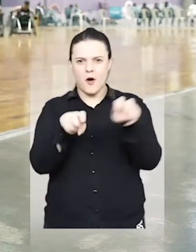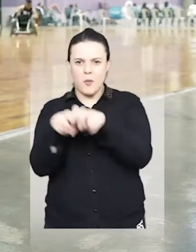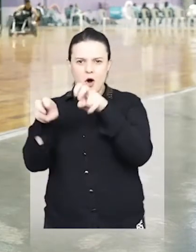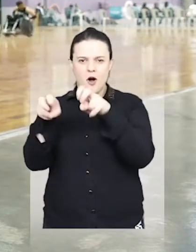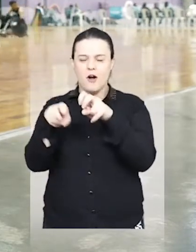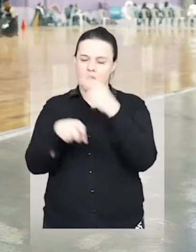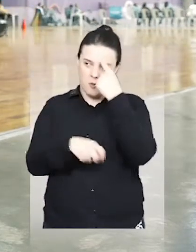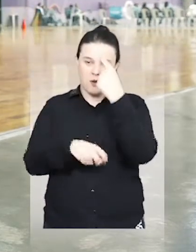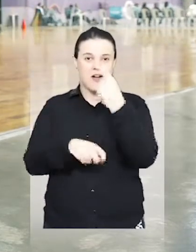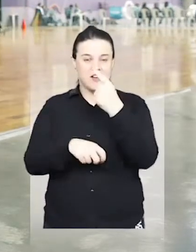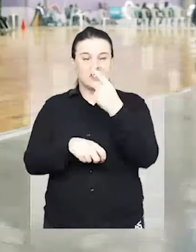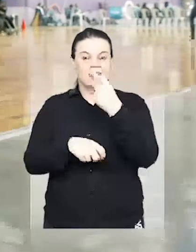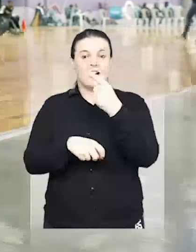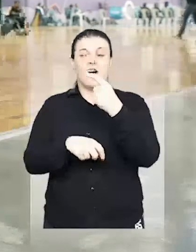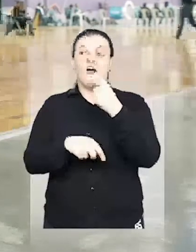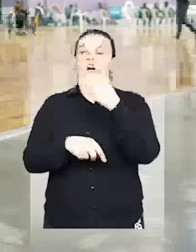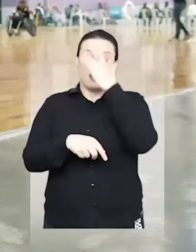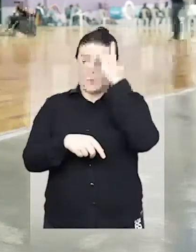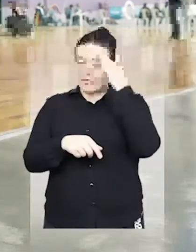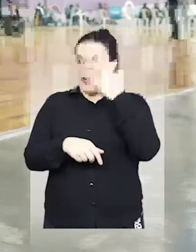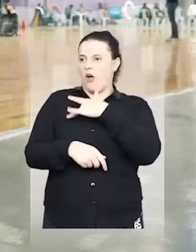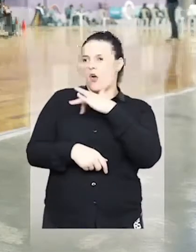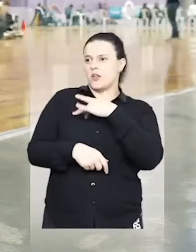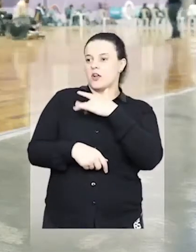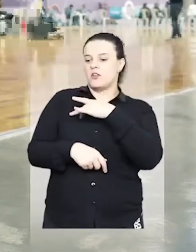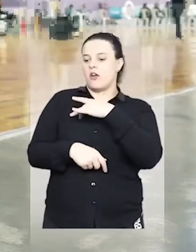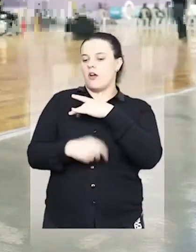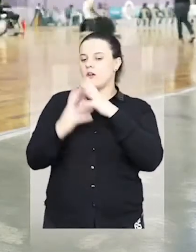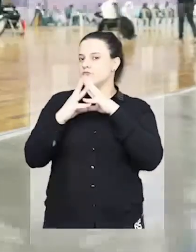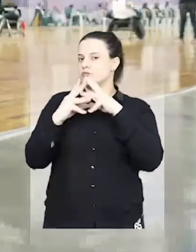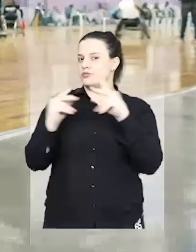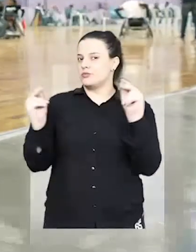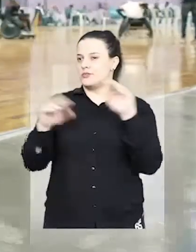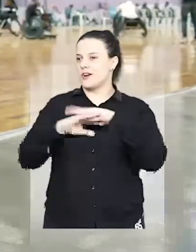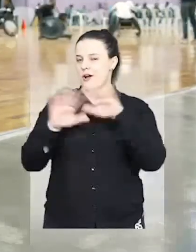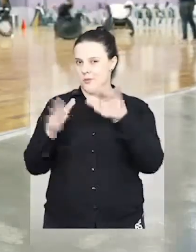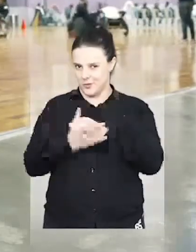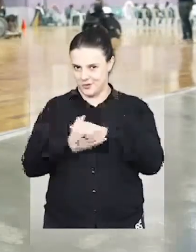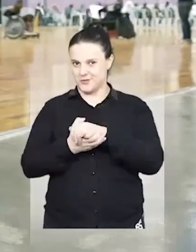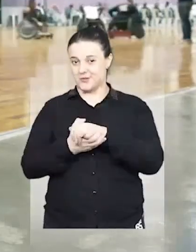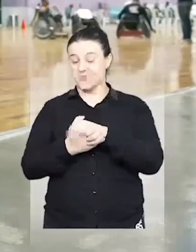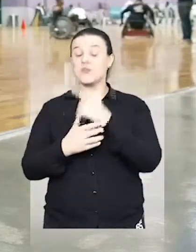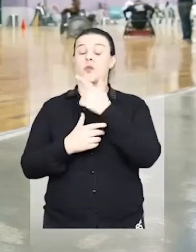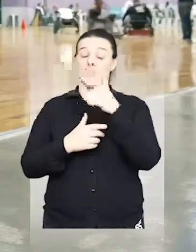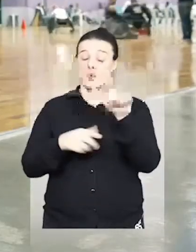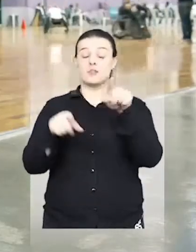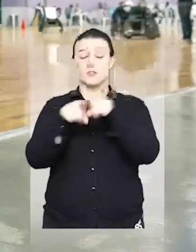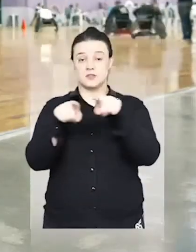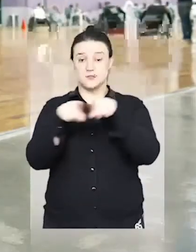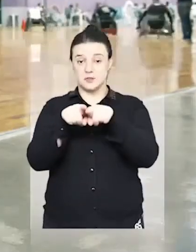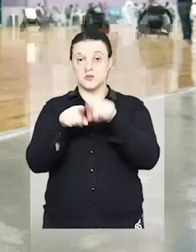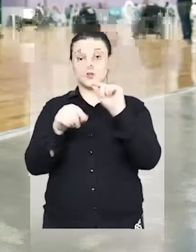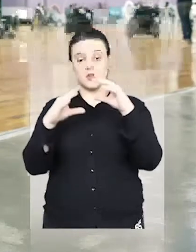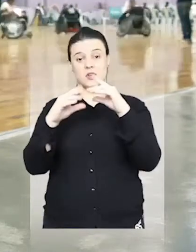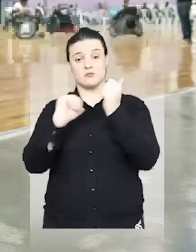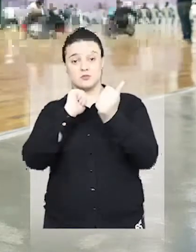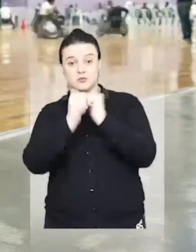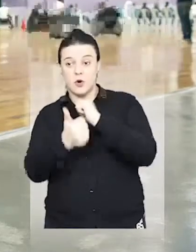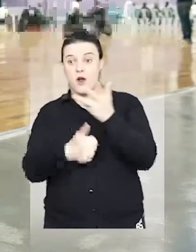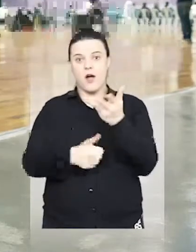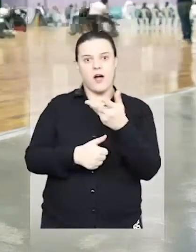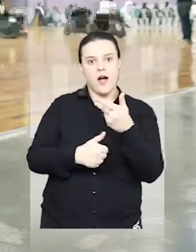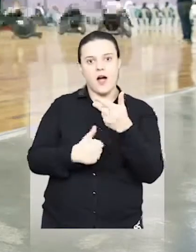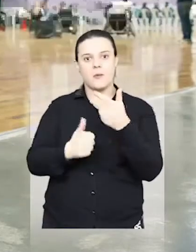cadeira, né? Eu acho que essa visão de coitadinho vai por terra, assim, né? E outra que é um esporte